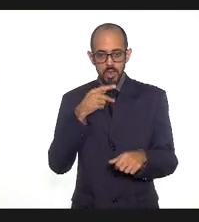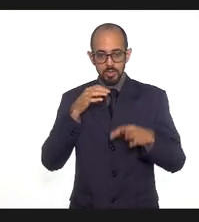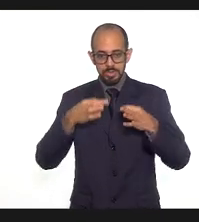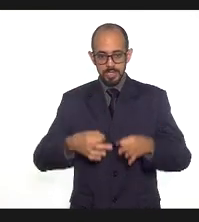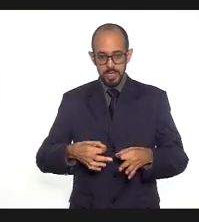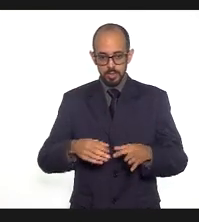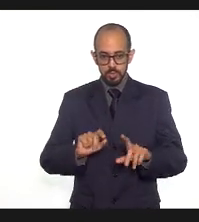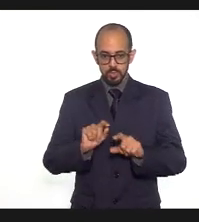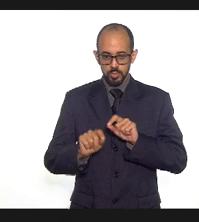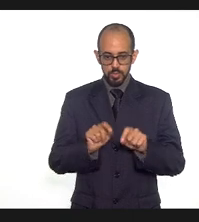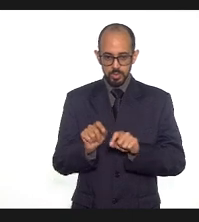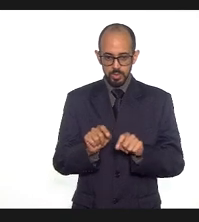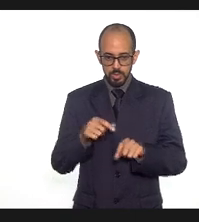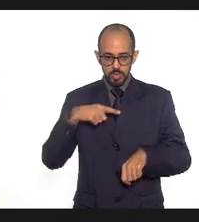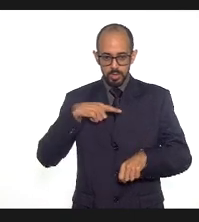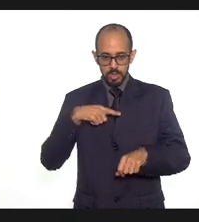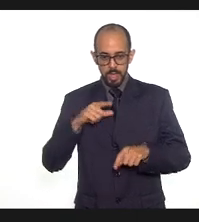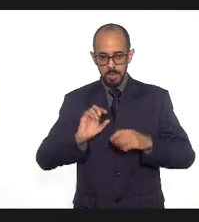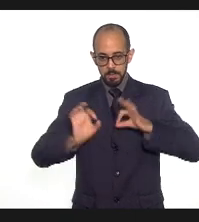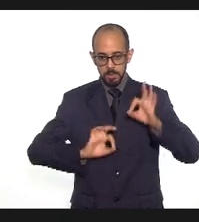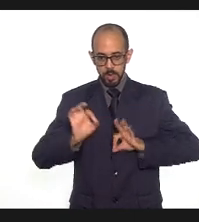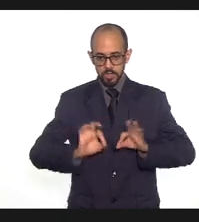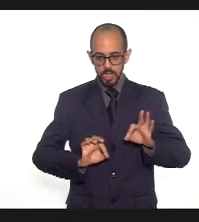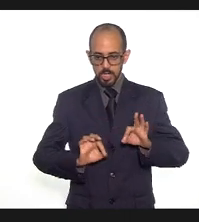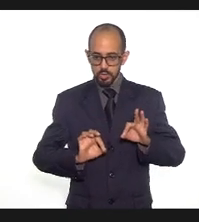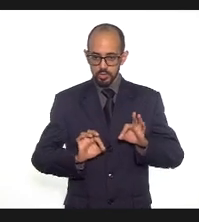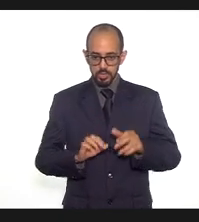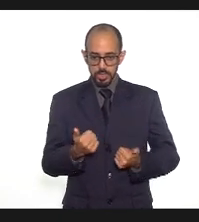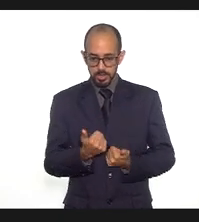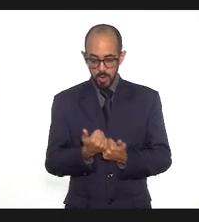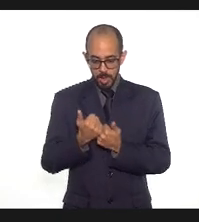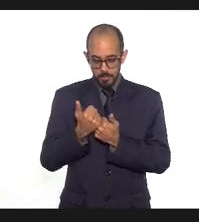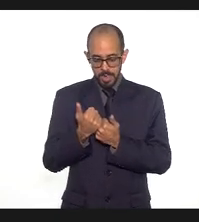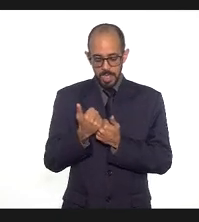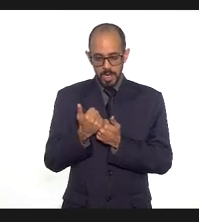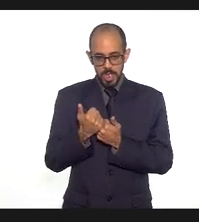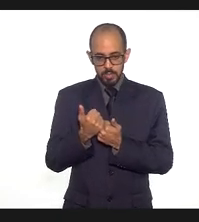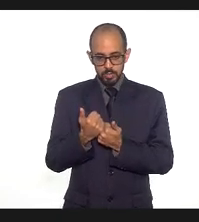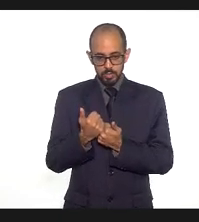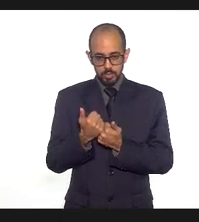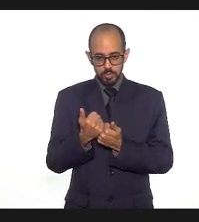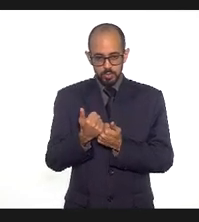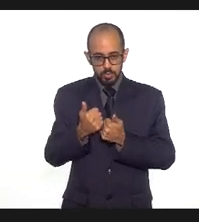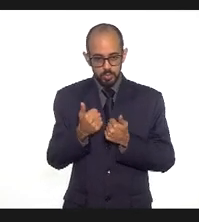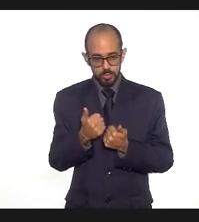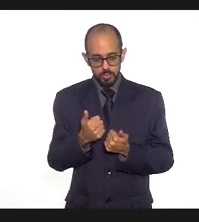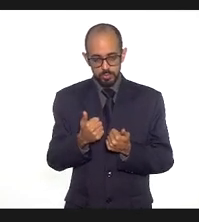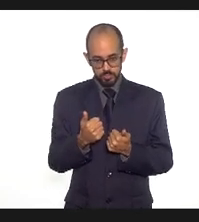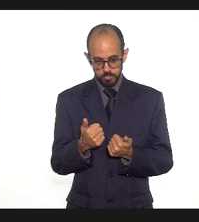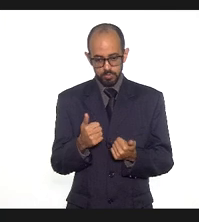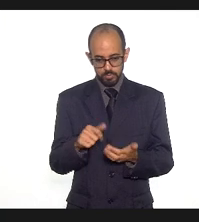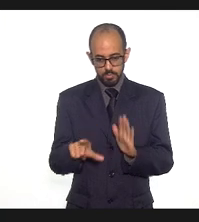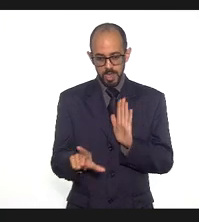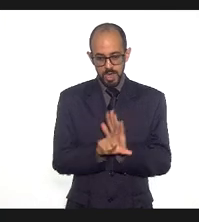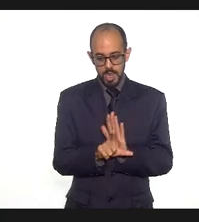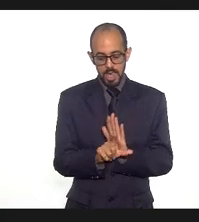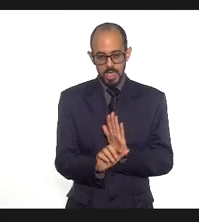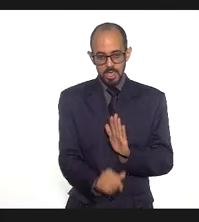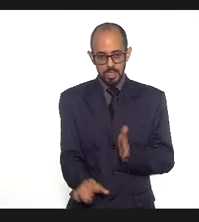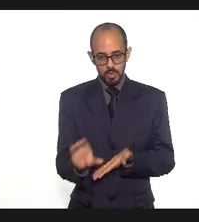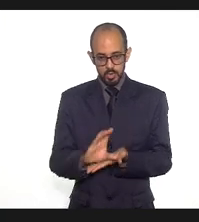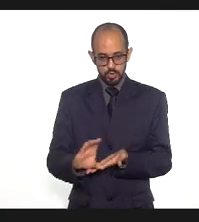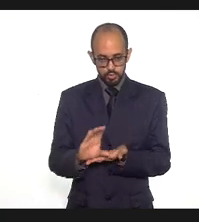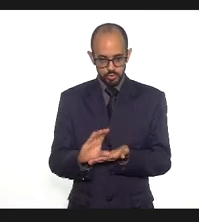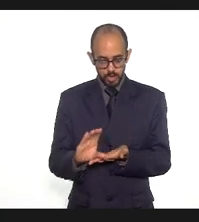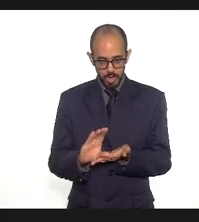porque há projetos que eles estão amparados no âmbito constitucional, não há nenhuma afronta no texto constitucional,